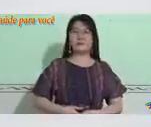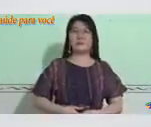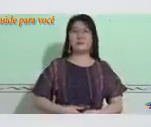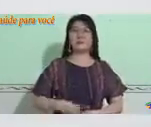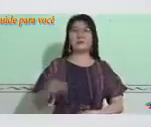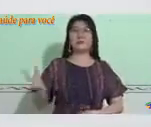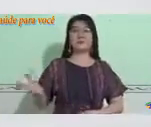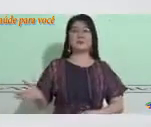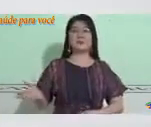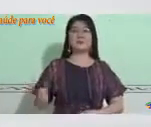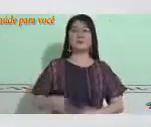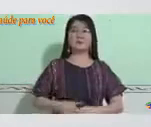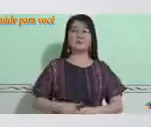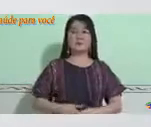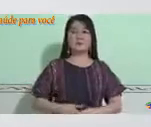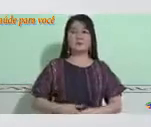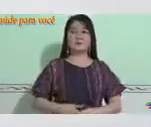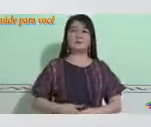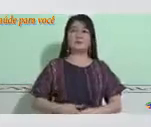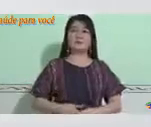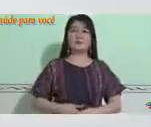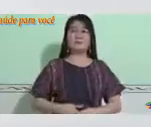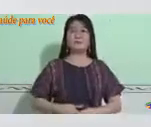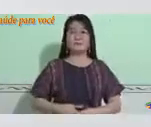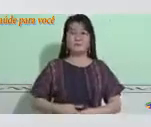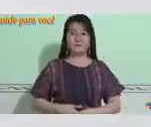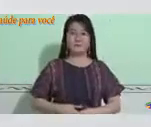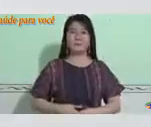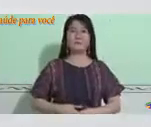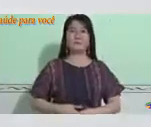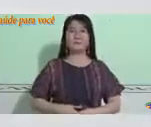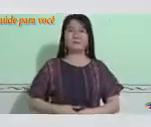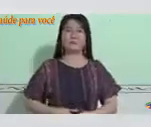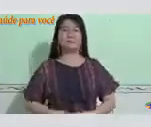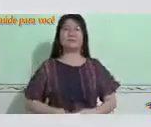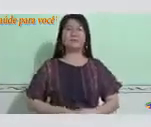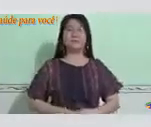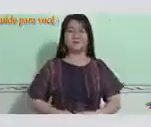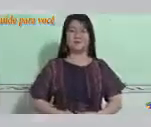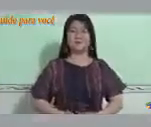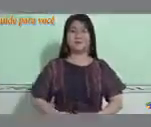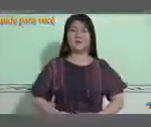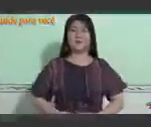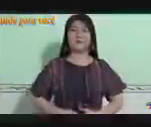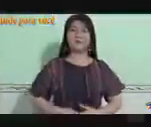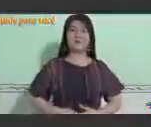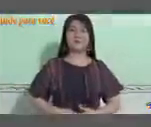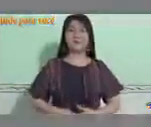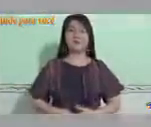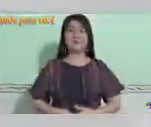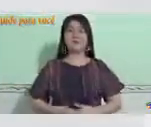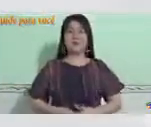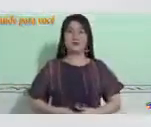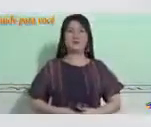SDETRATAMNTO. O tratamento da gravidez molar baseia-se na realização de um procedimento chamado curetagem, que é consiste na sucção